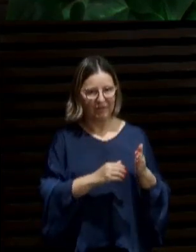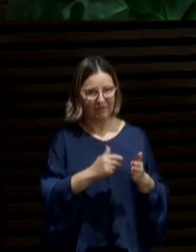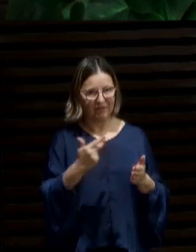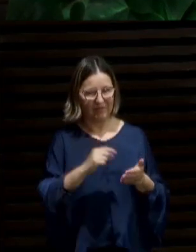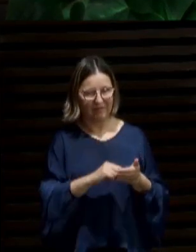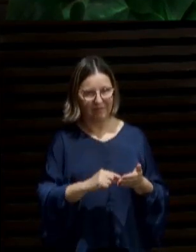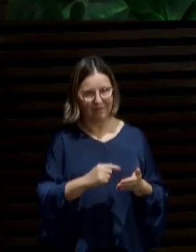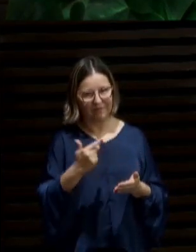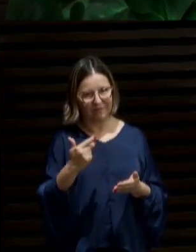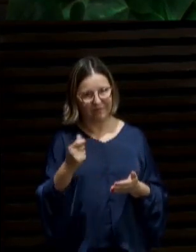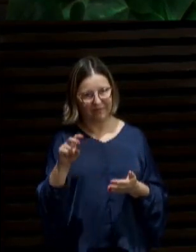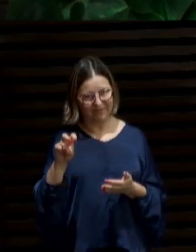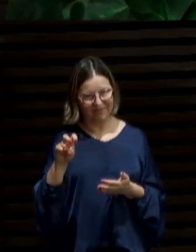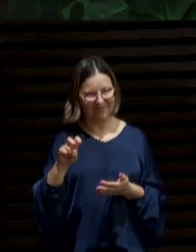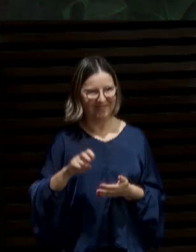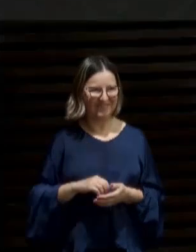35.